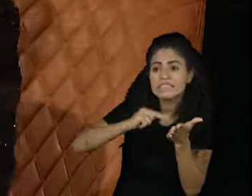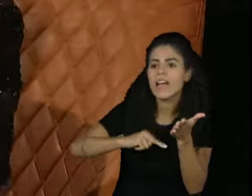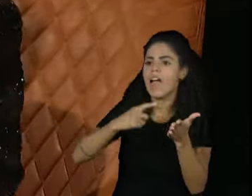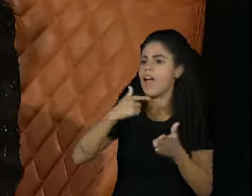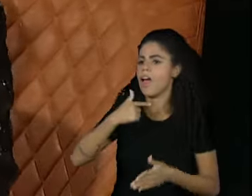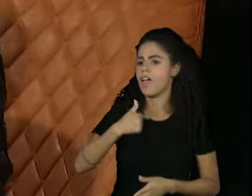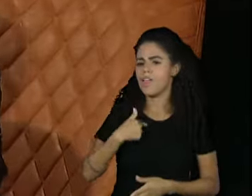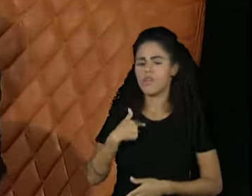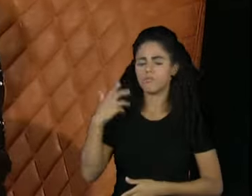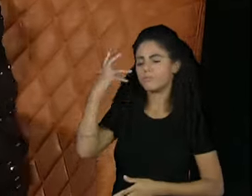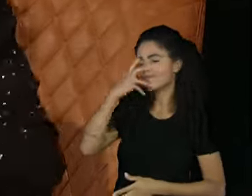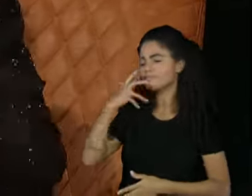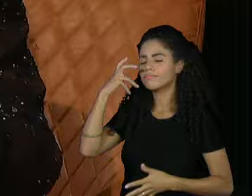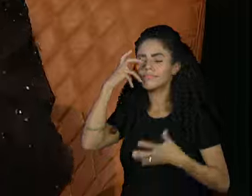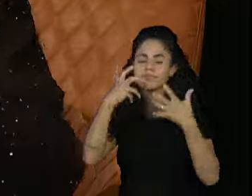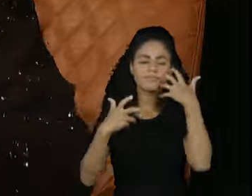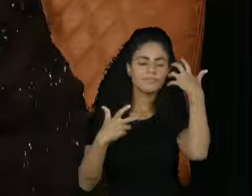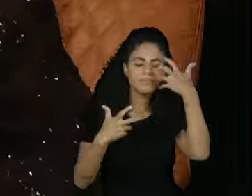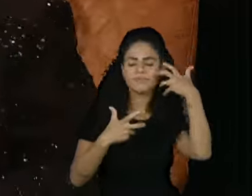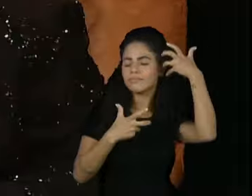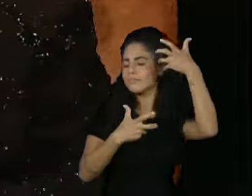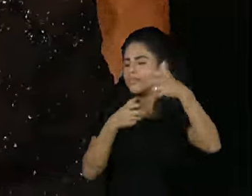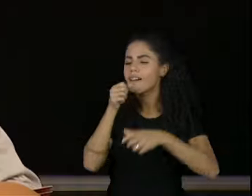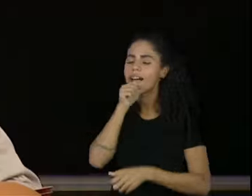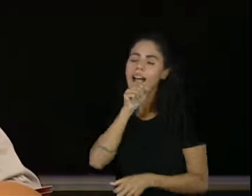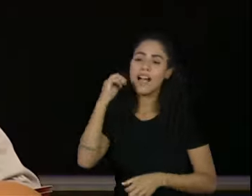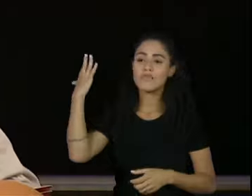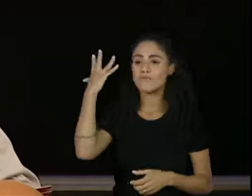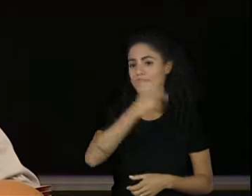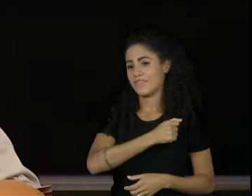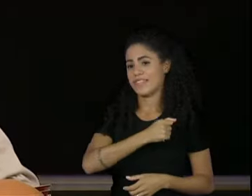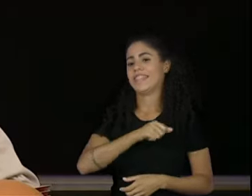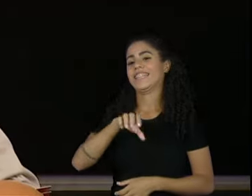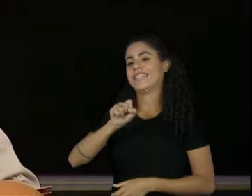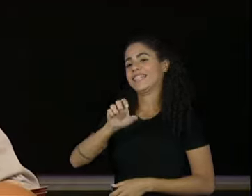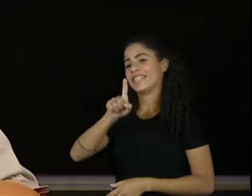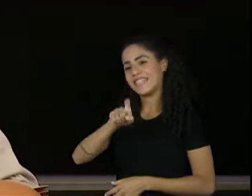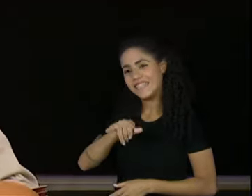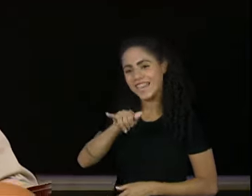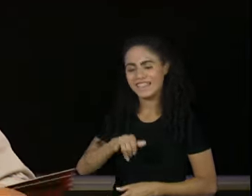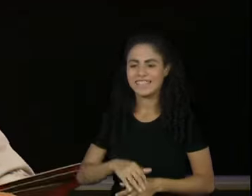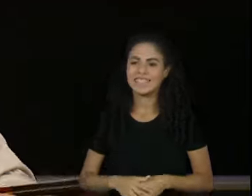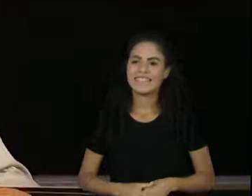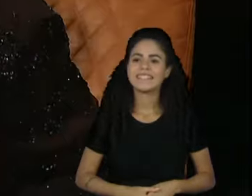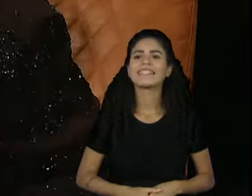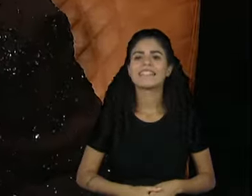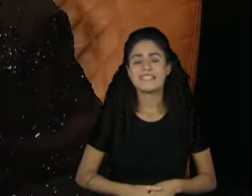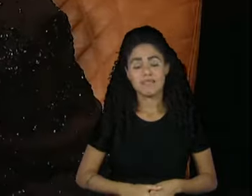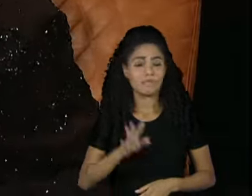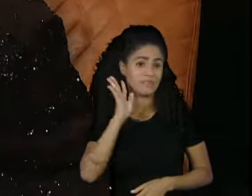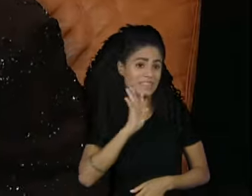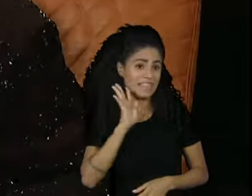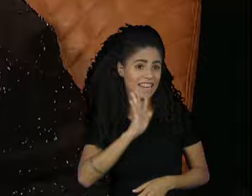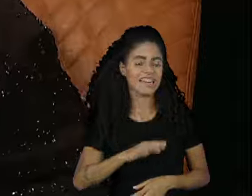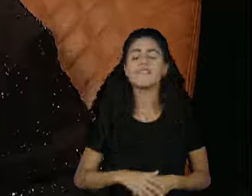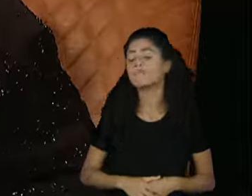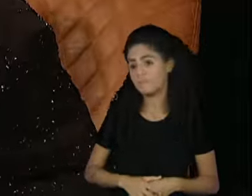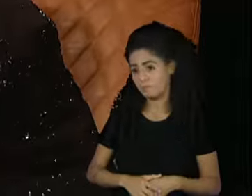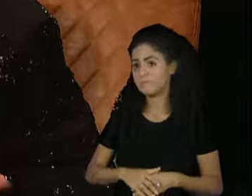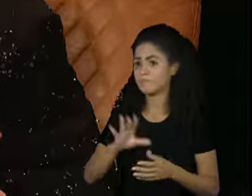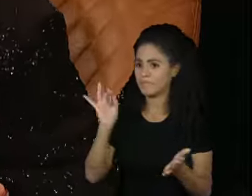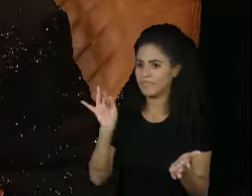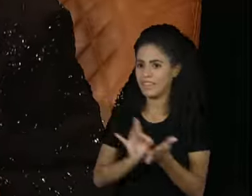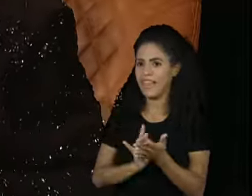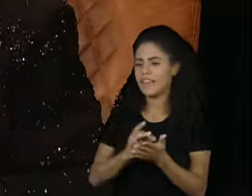eu canto de um jeito sexy. Não fui eu que falei, não, tá? Mesmo. Você tem uma sensualidade na voz, é muito legal. Obrigada. É como eu digo, quem não tem